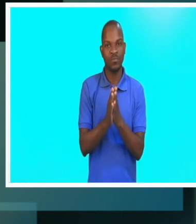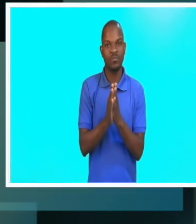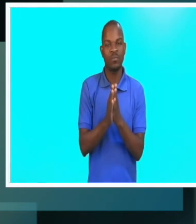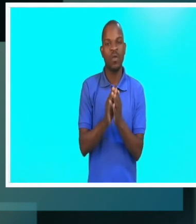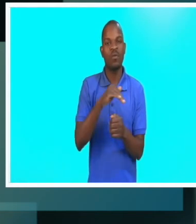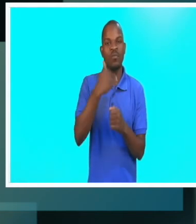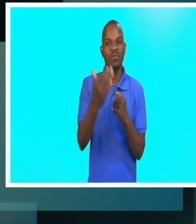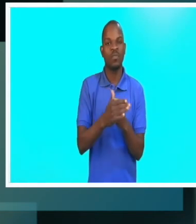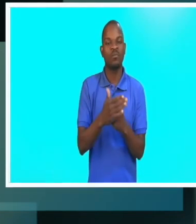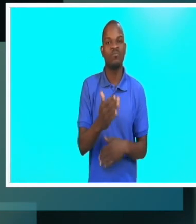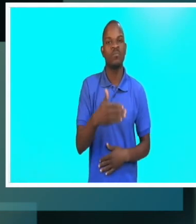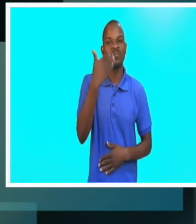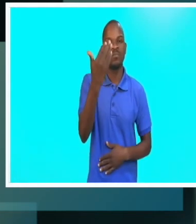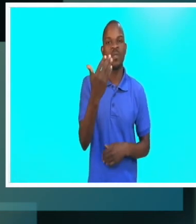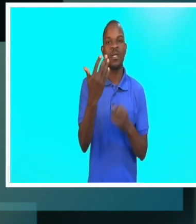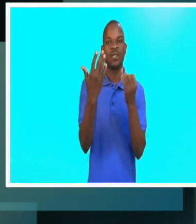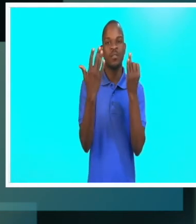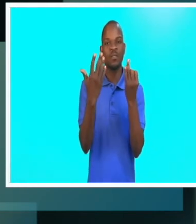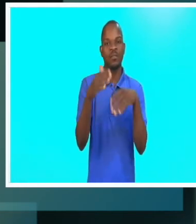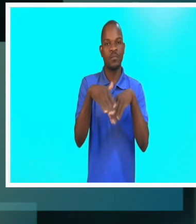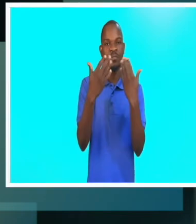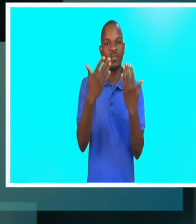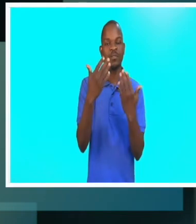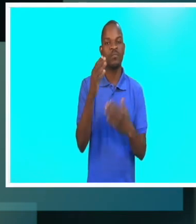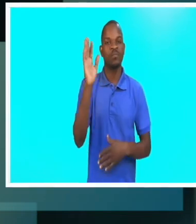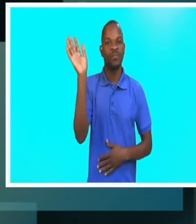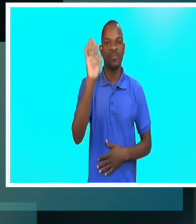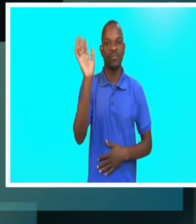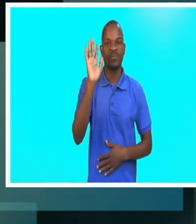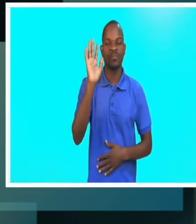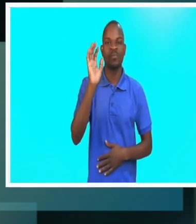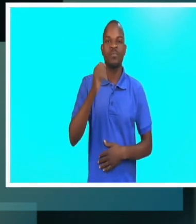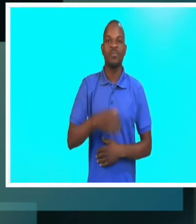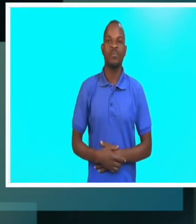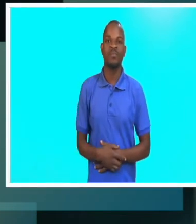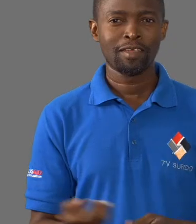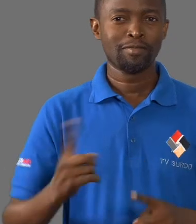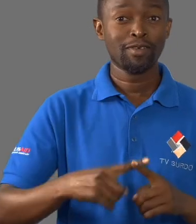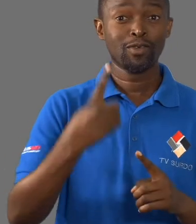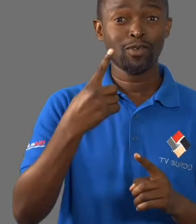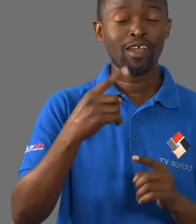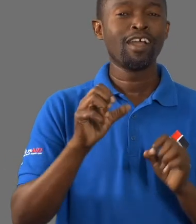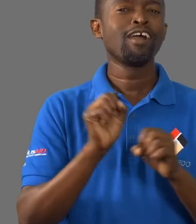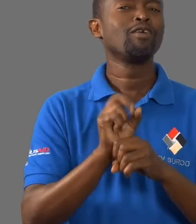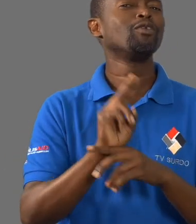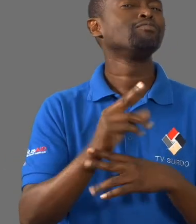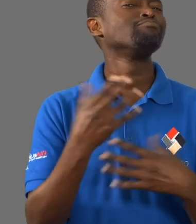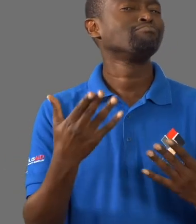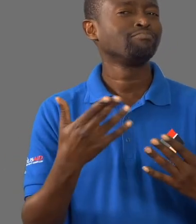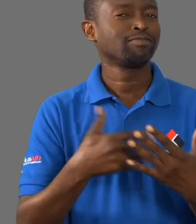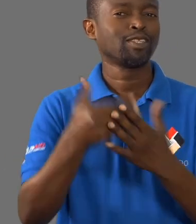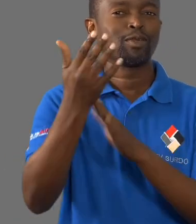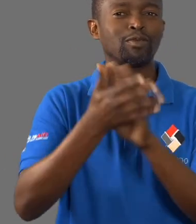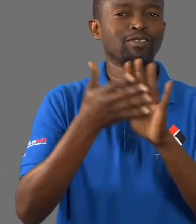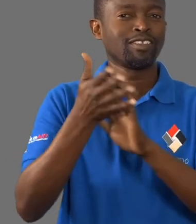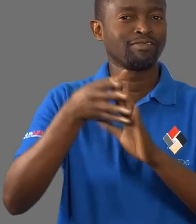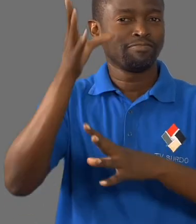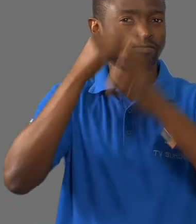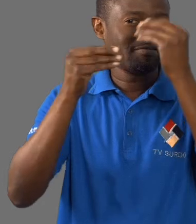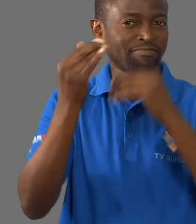obrigado. Voltamos daqui a sete dias. Até lá! Bom, está na hora de